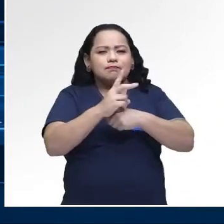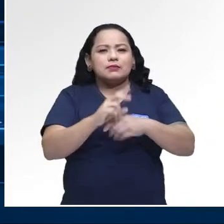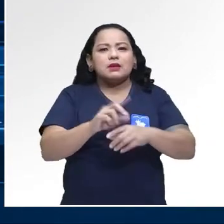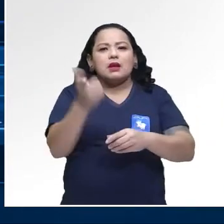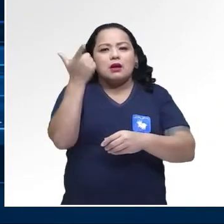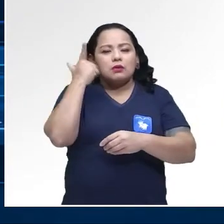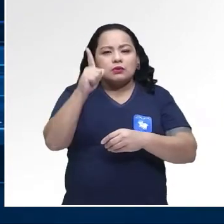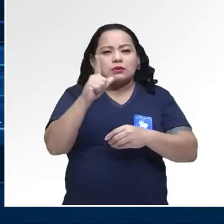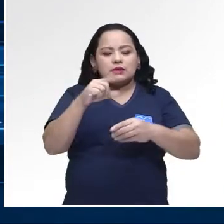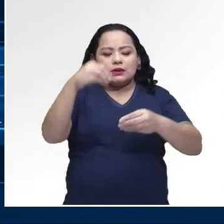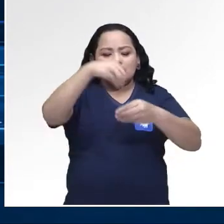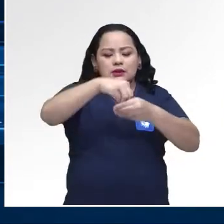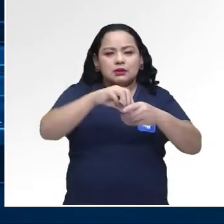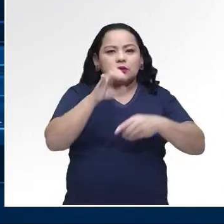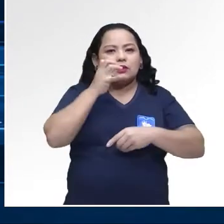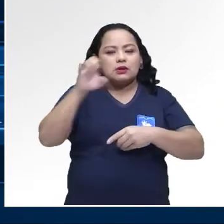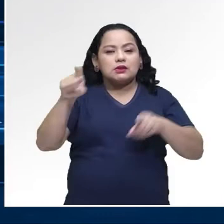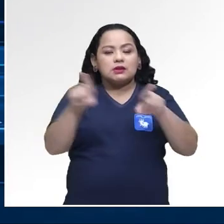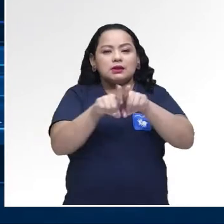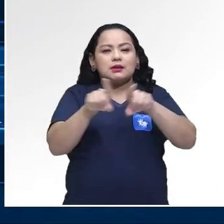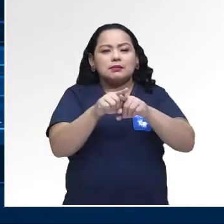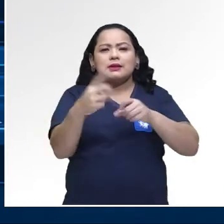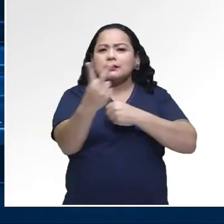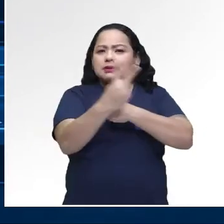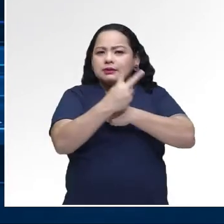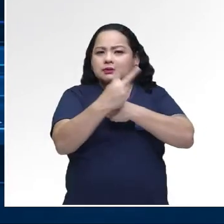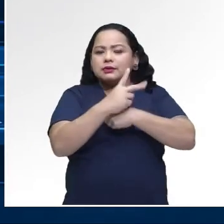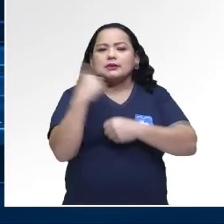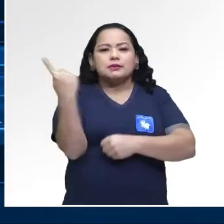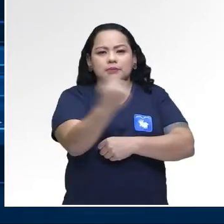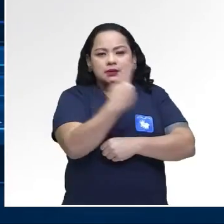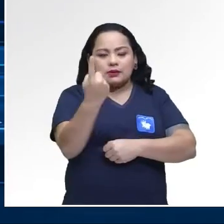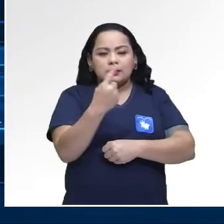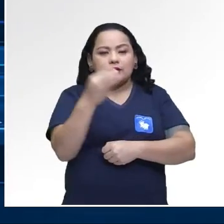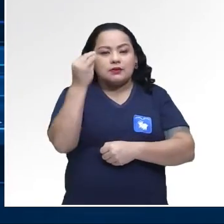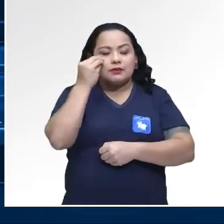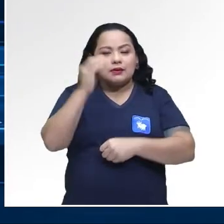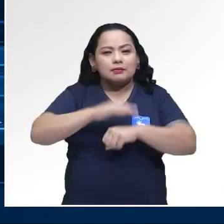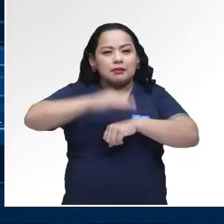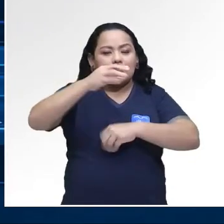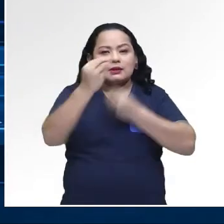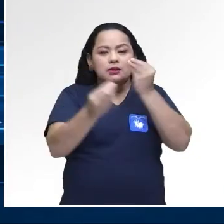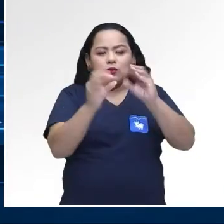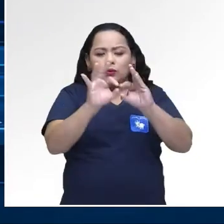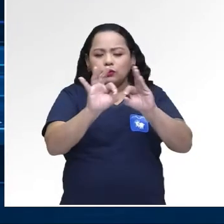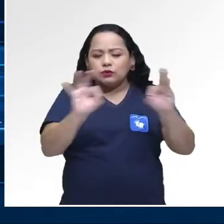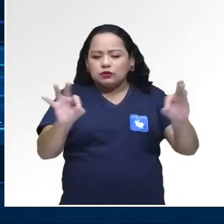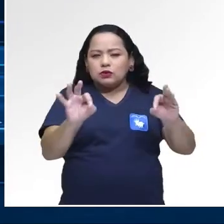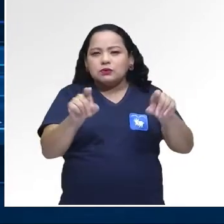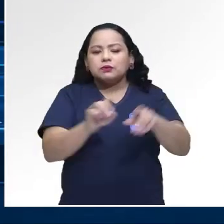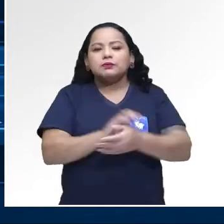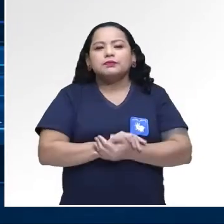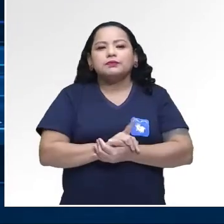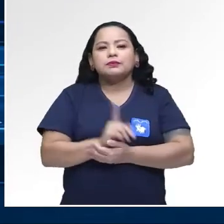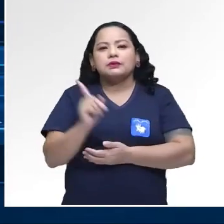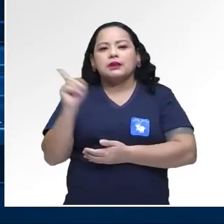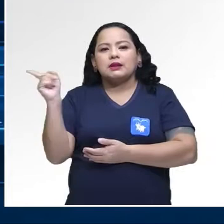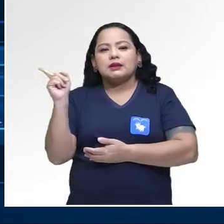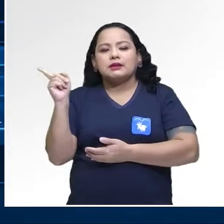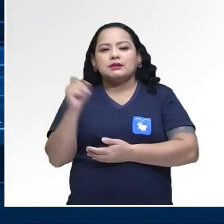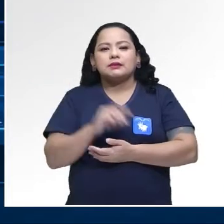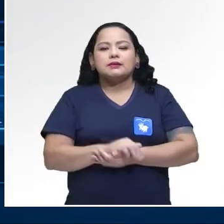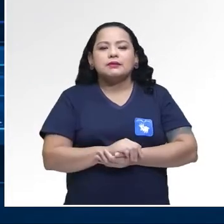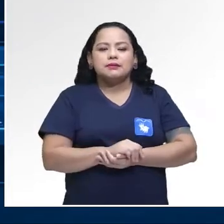e também para a nossa própria segurança. Tá? Então, a gente observou aí mais um pouquinho sobre eles. Né? A gente viu aqui sobre esses